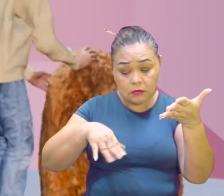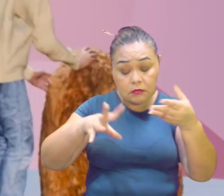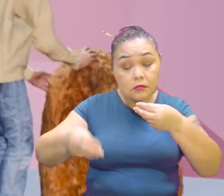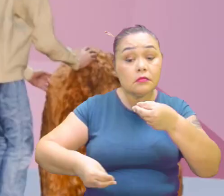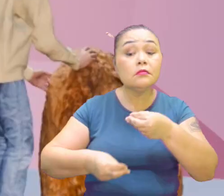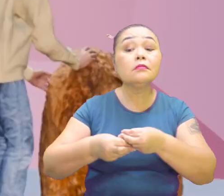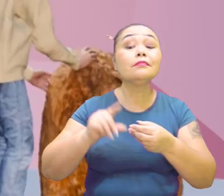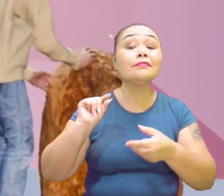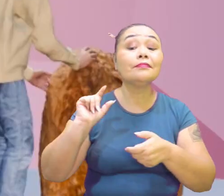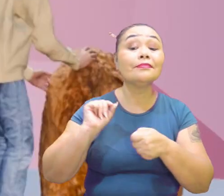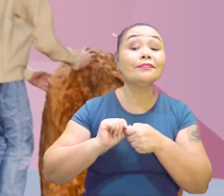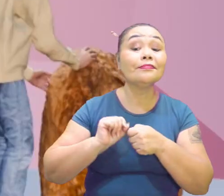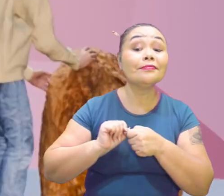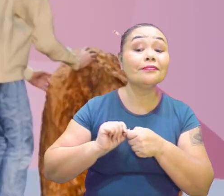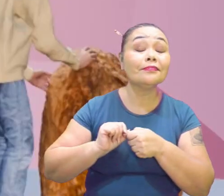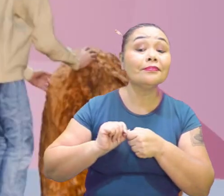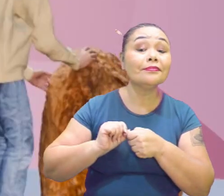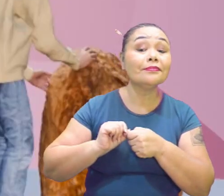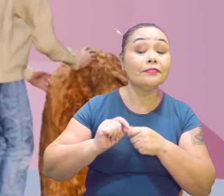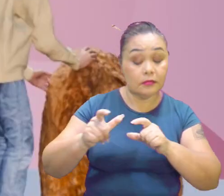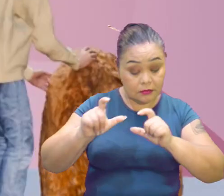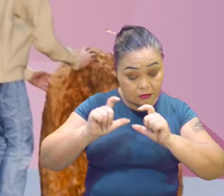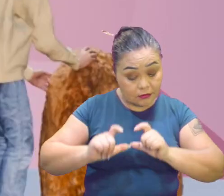final, o que eu vou fazer?